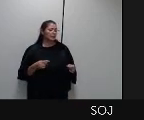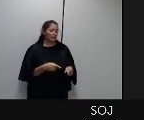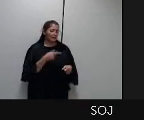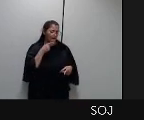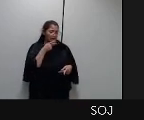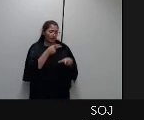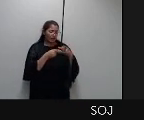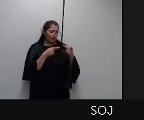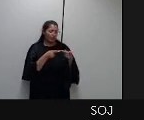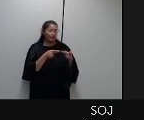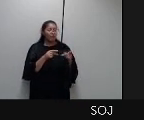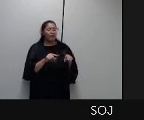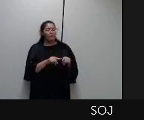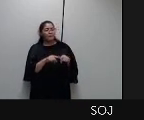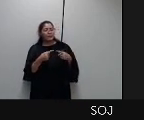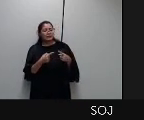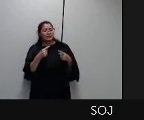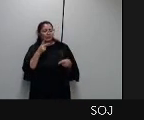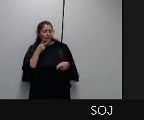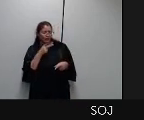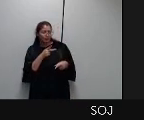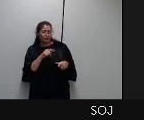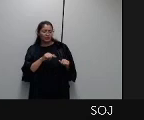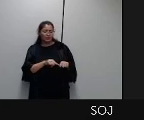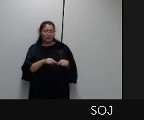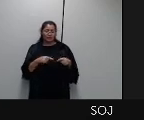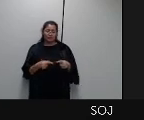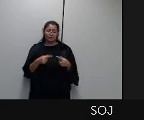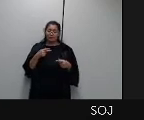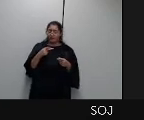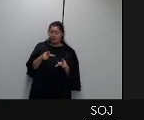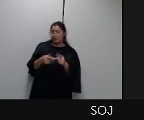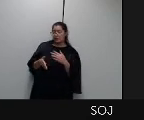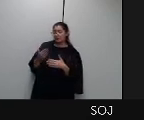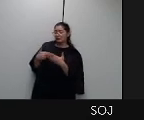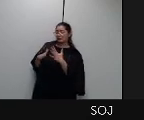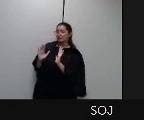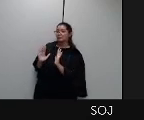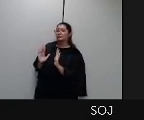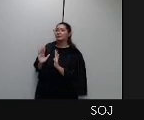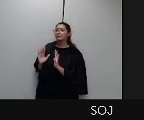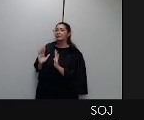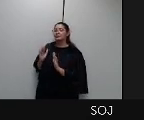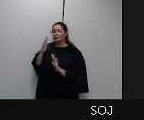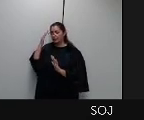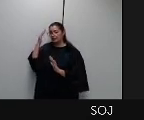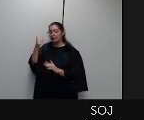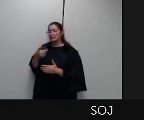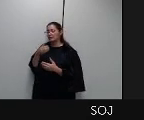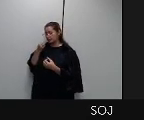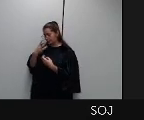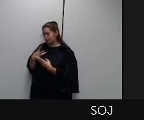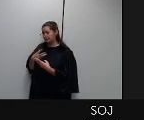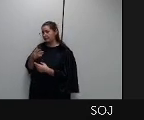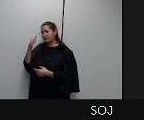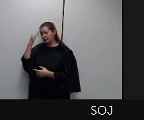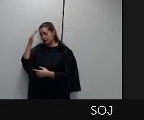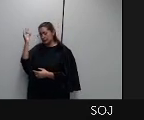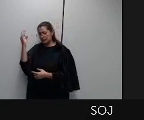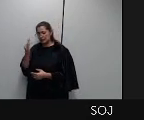disponibilizado voto mas eu não não perfeito presidente Você tem razão você tem toda razão que você